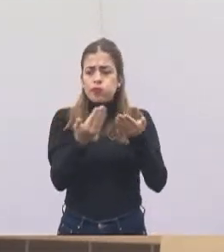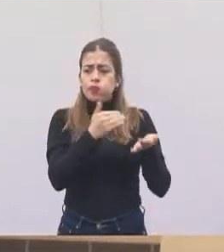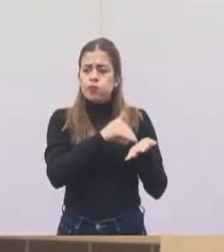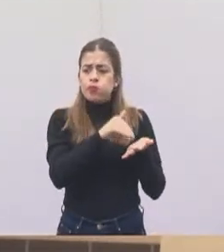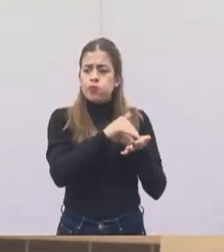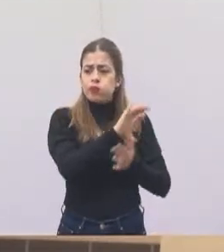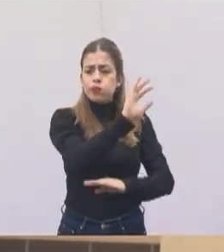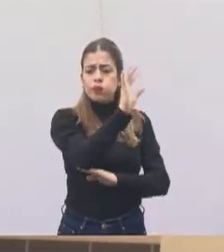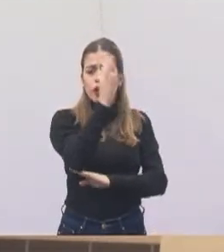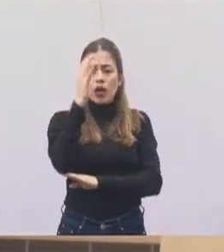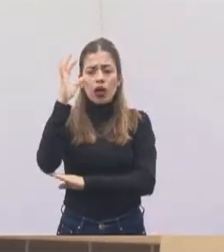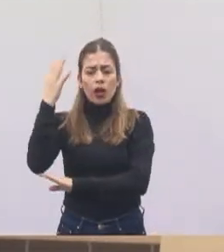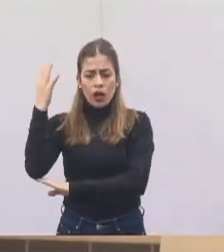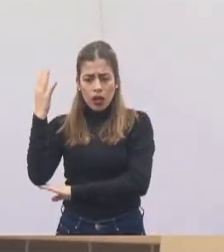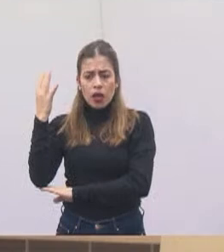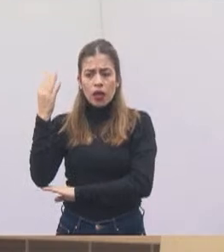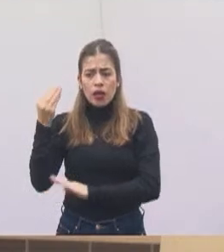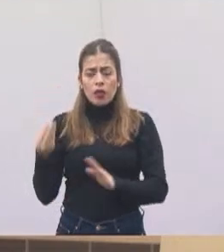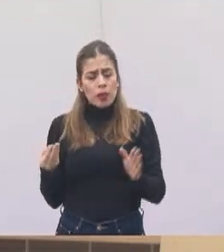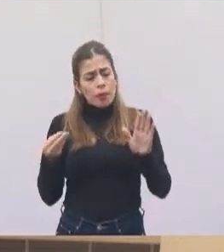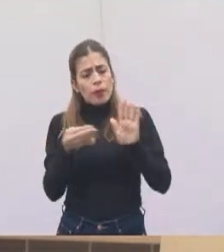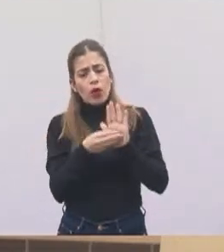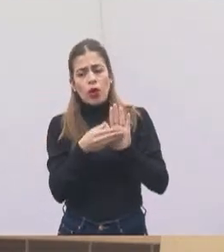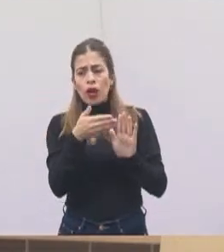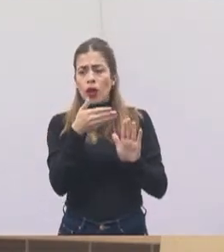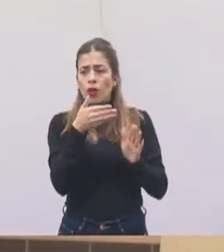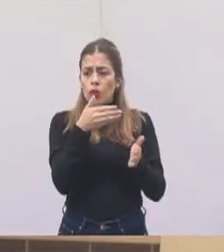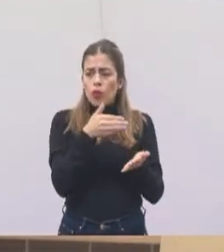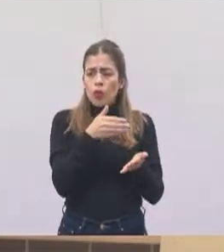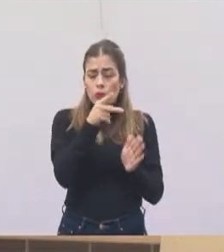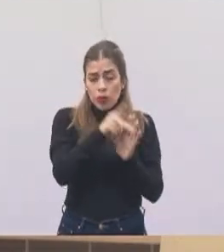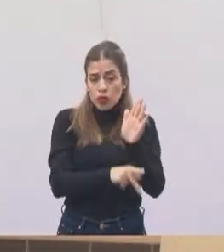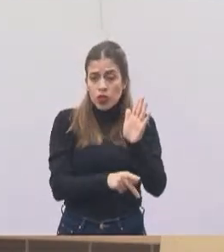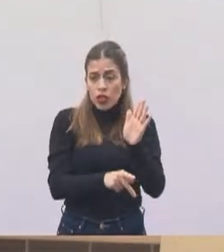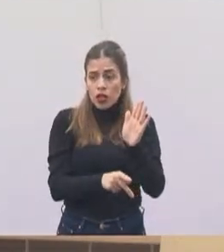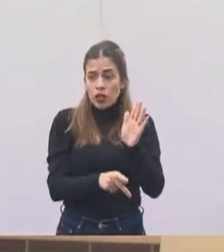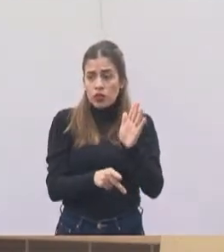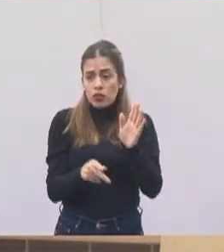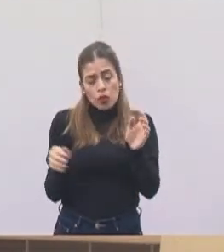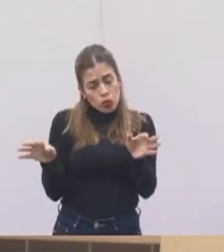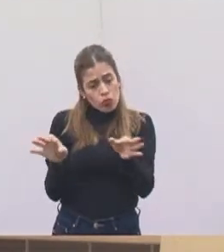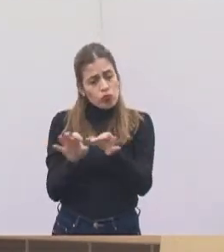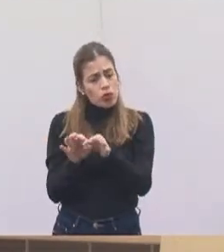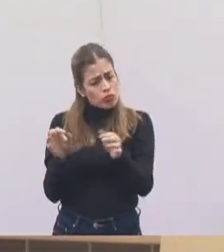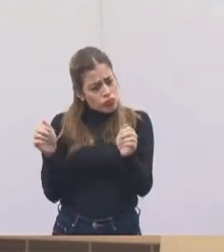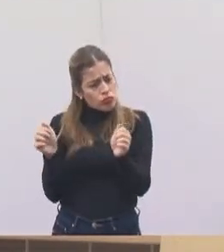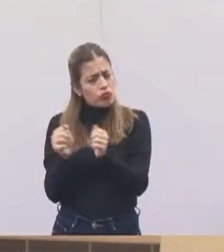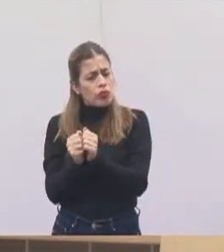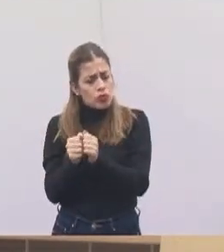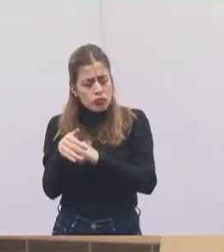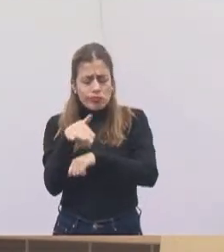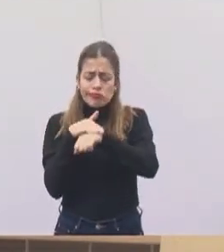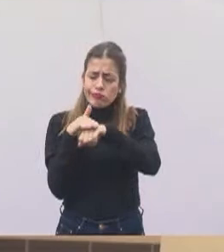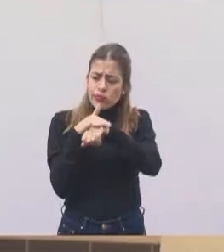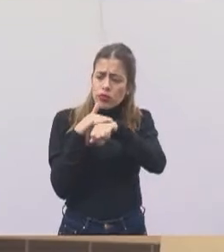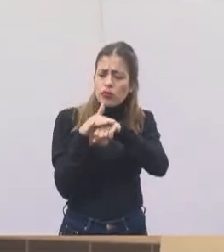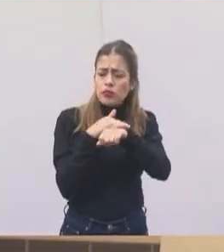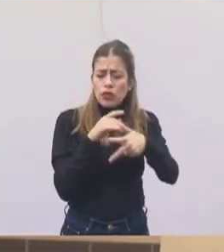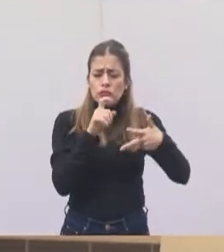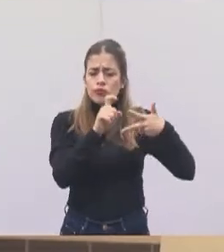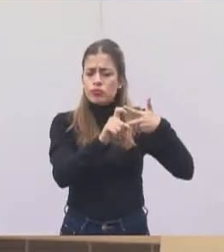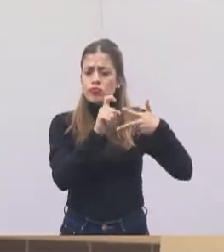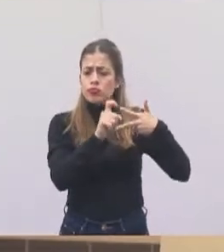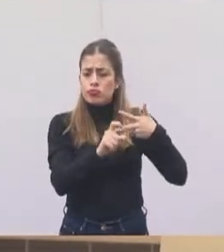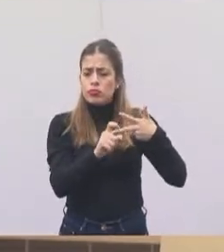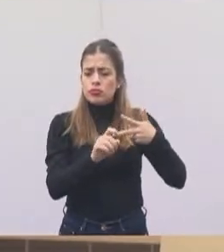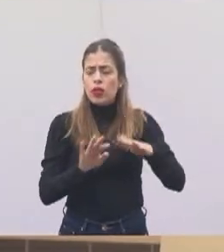ambiente para colocar o projeto dele. Ou não foi construído? Foi construído junto com o executivo. Então, pera lá,